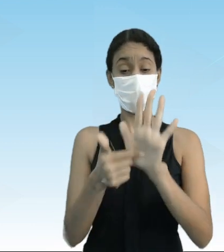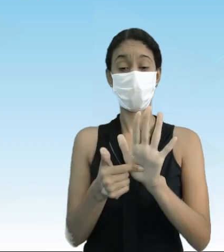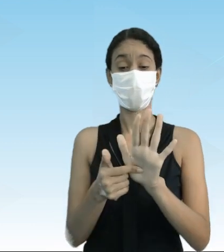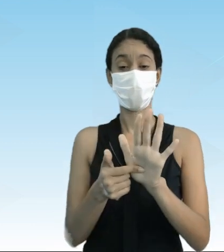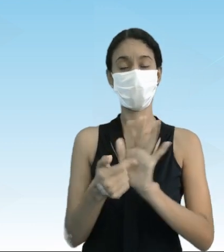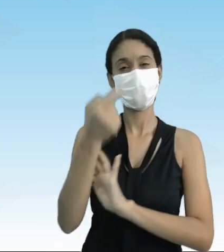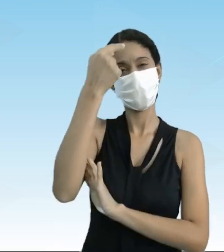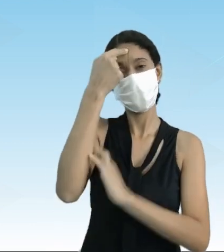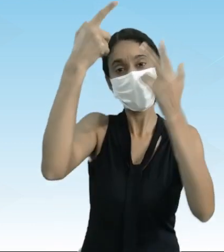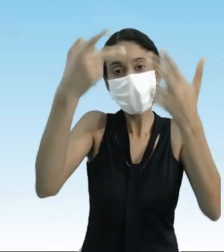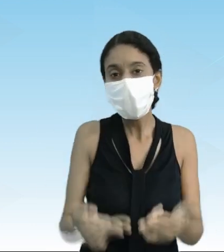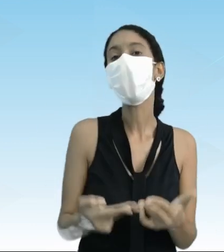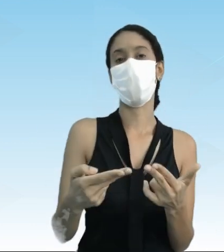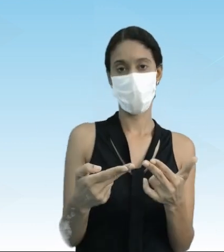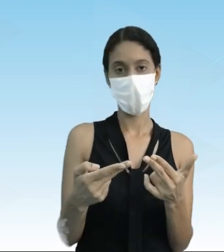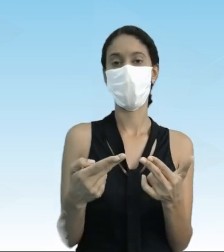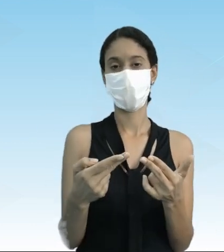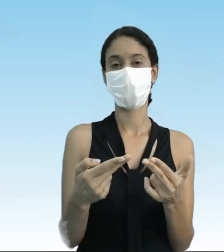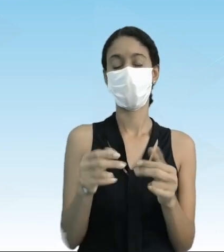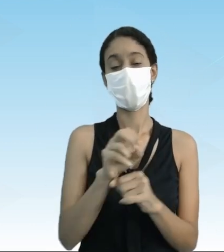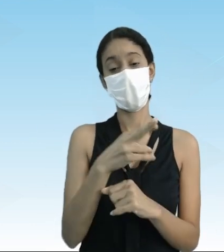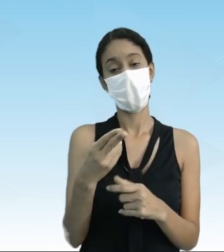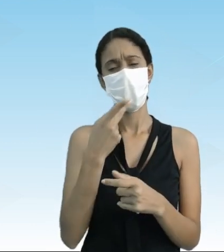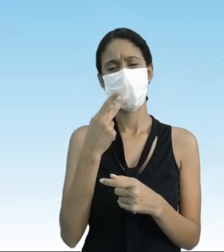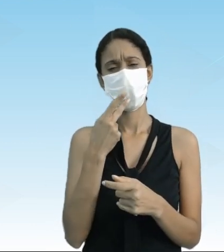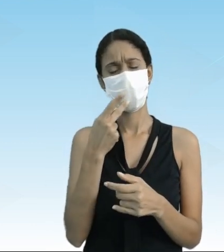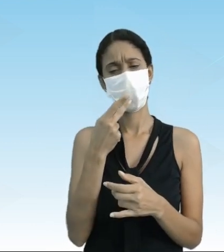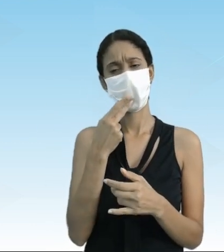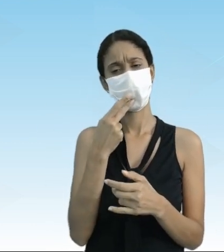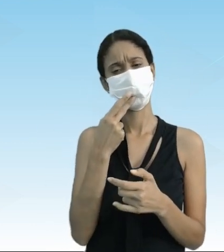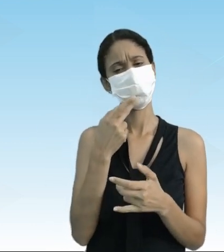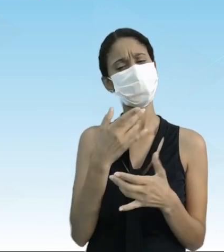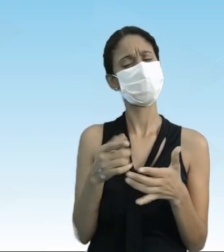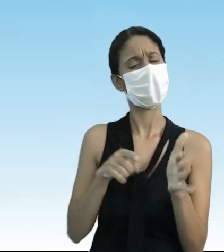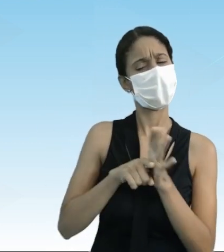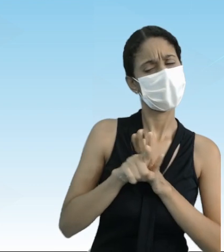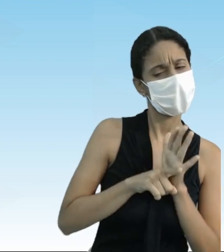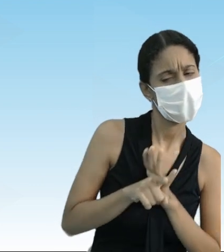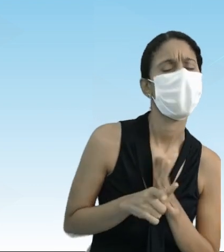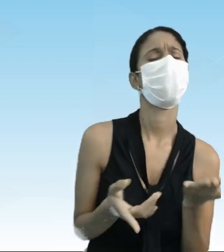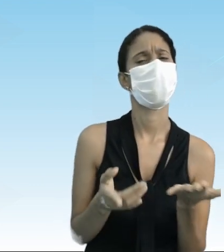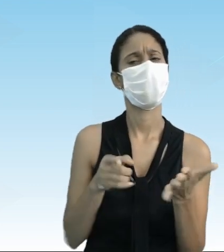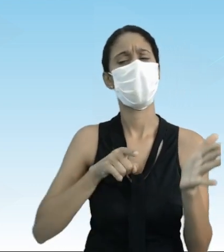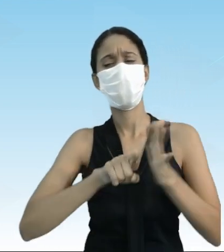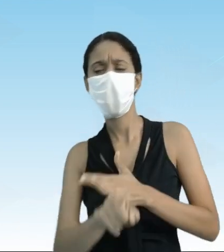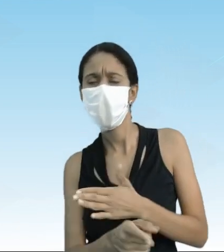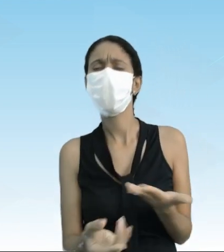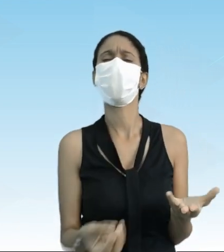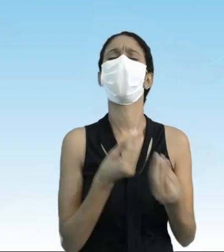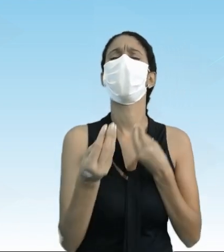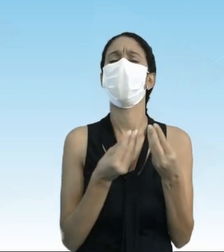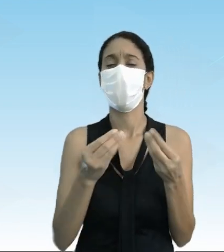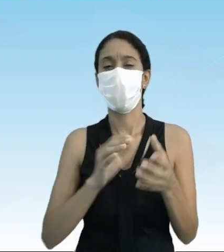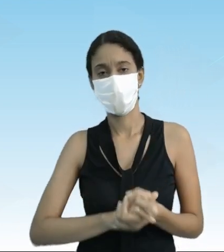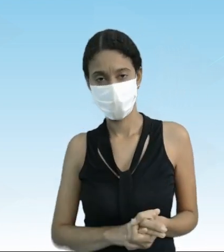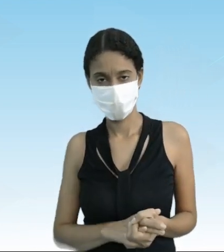Gostaria de lembrar justamente essa questão desse mundo da descoberta, do mundo científico, certo?